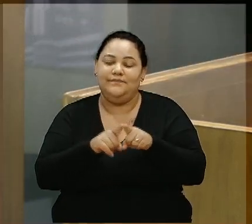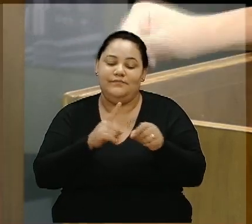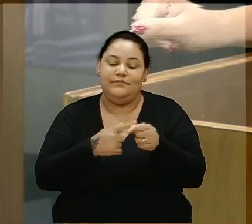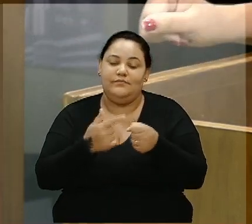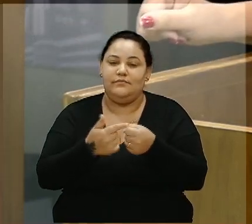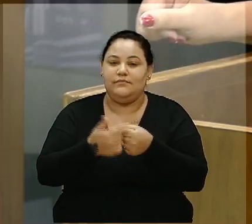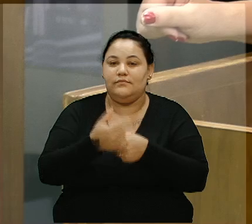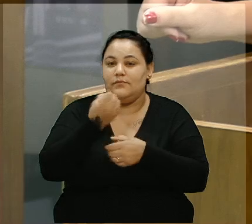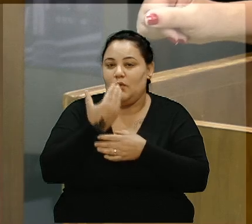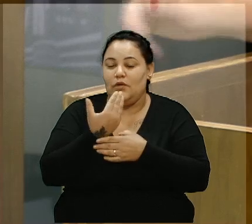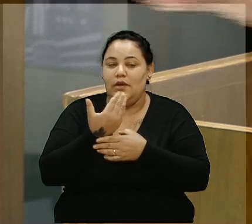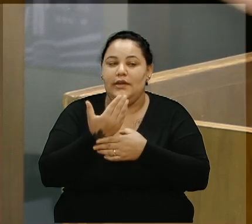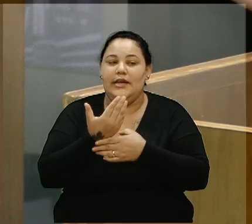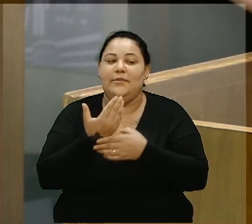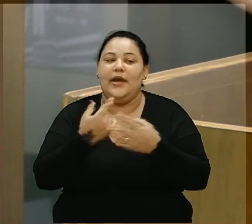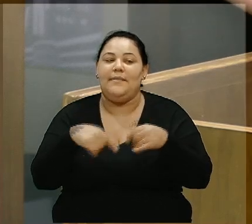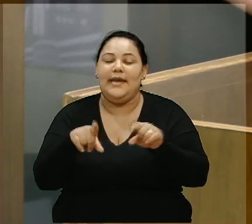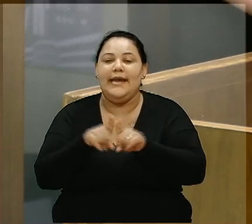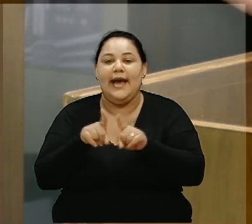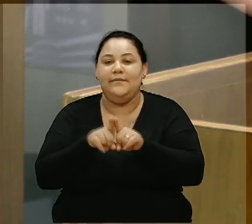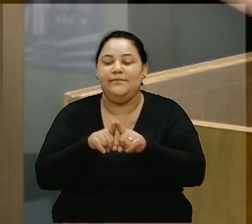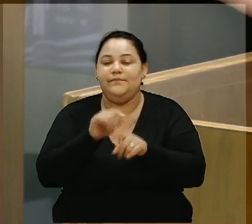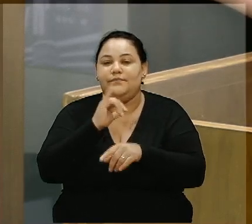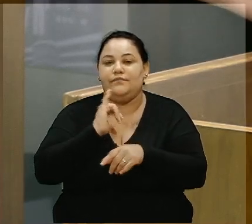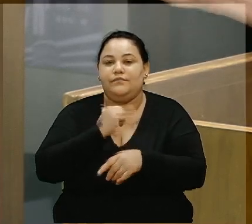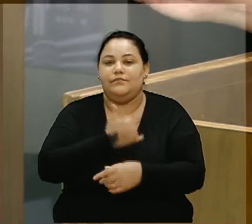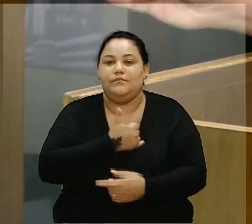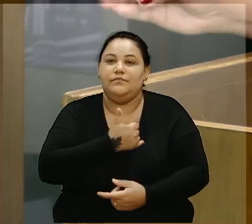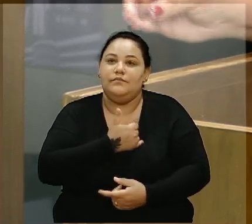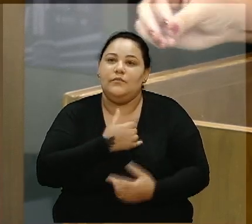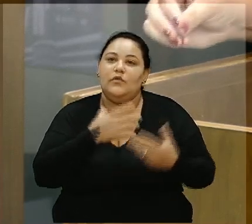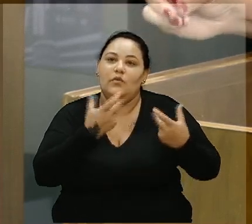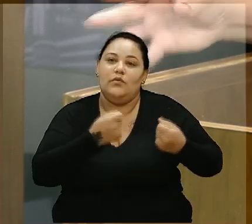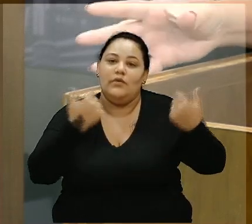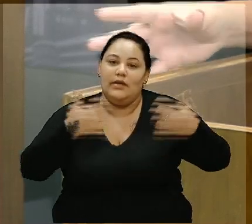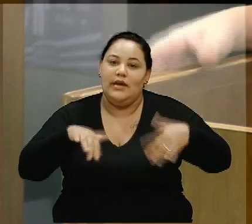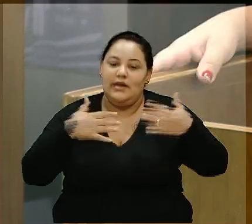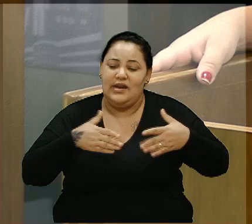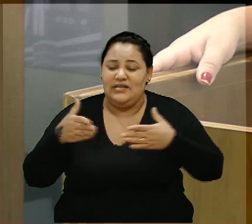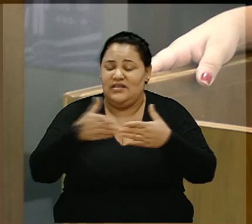ida à Vacaria, o tanto que tu paga de pedágio, e a estrada é